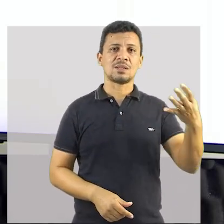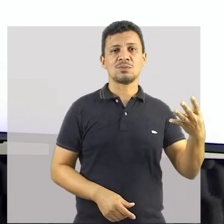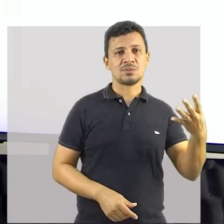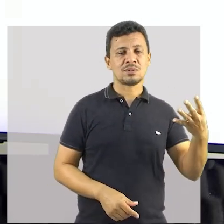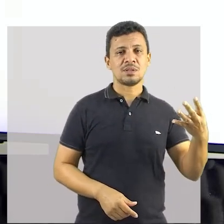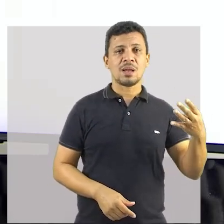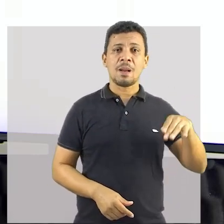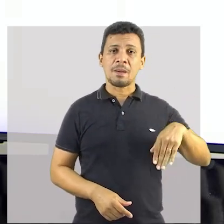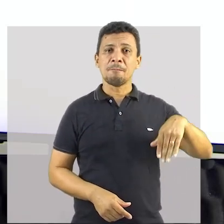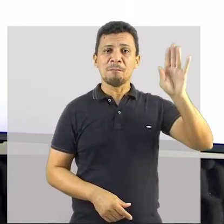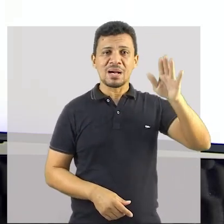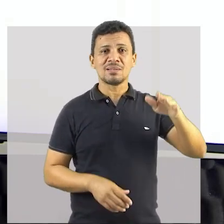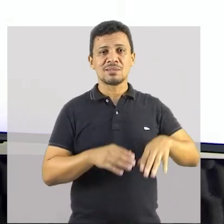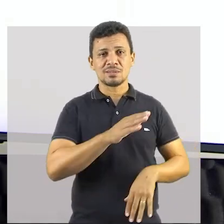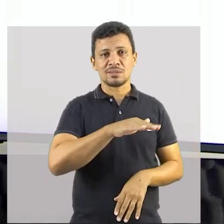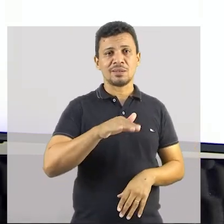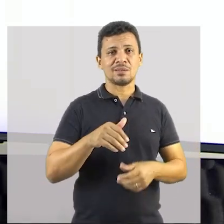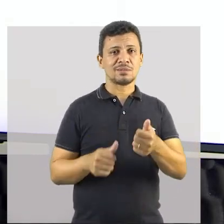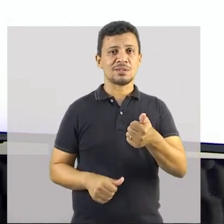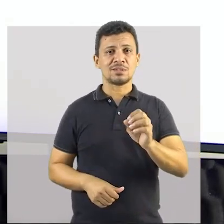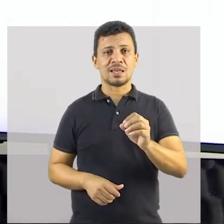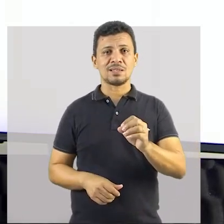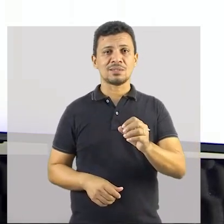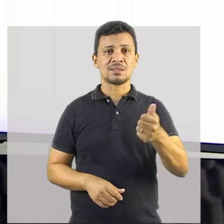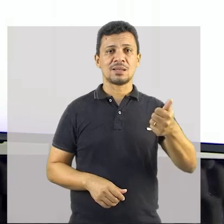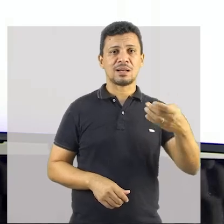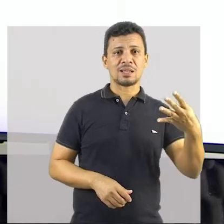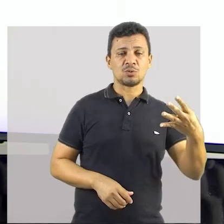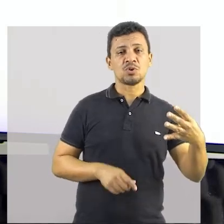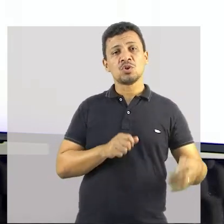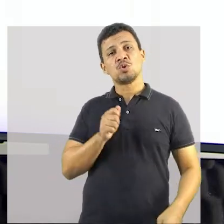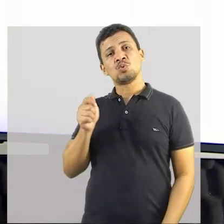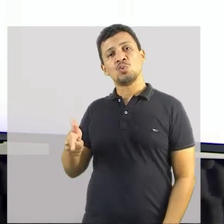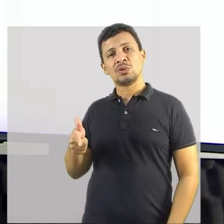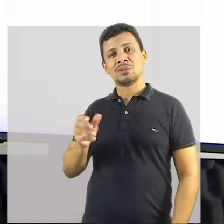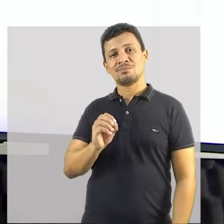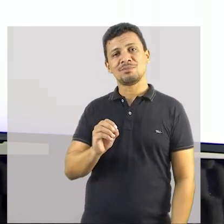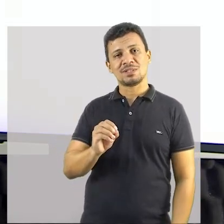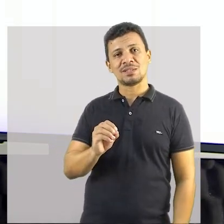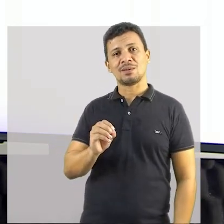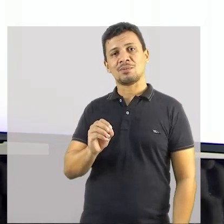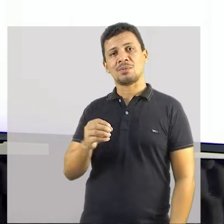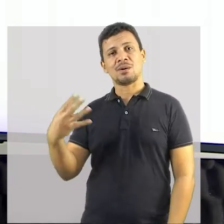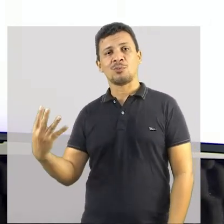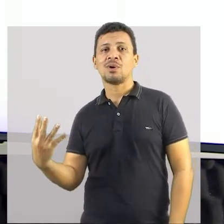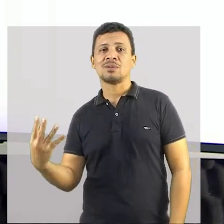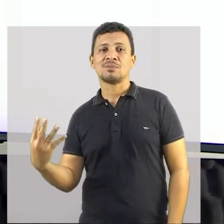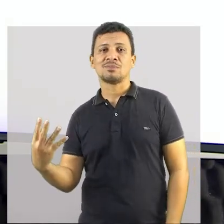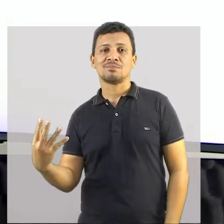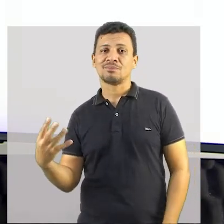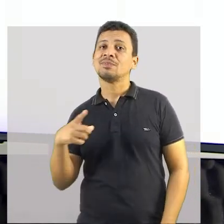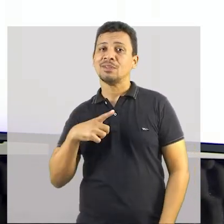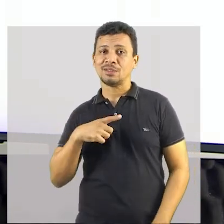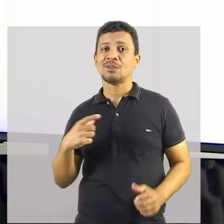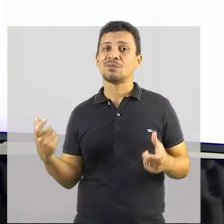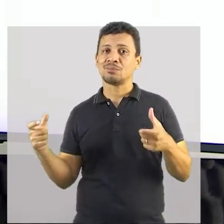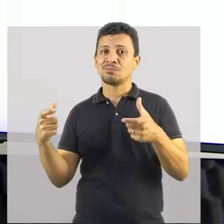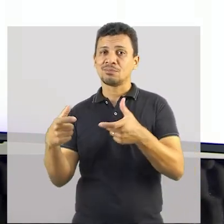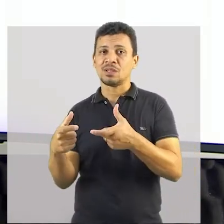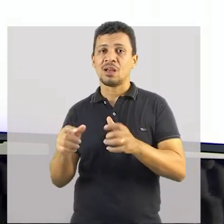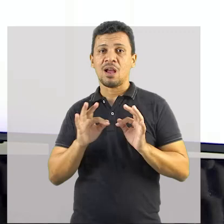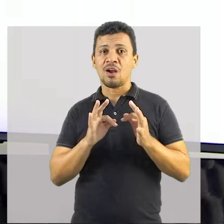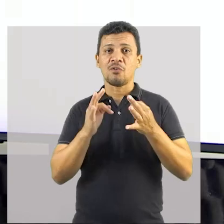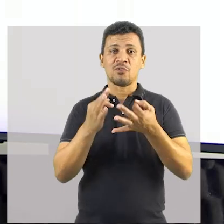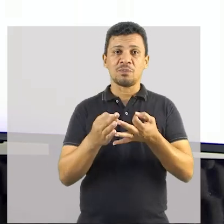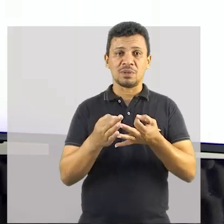muito mais crianças de 10 a 14 do que de 0 a 4. Então, houve uma diminuição, concordam? Então quer dizer que essas famílias decidiram